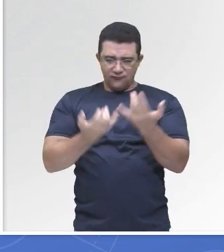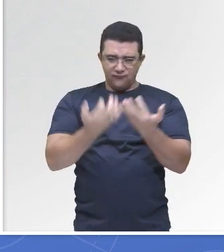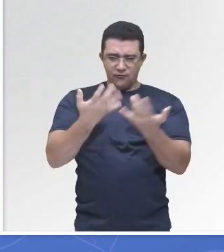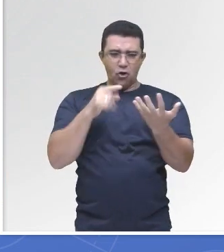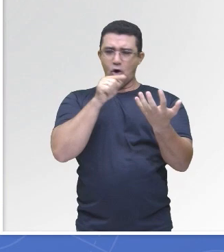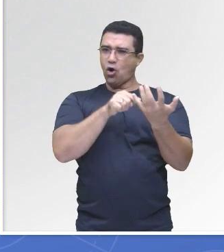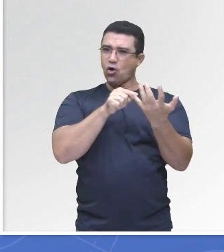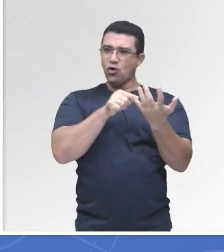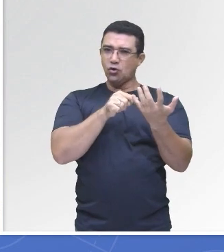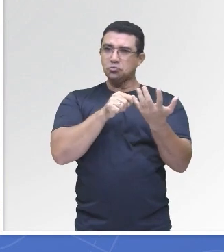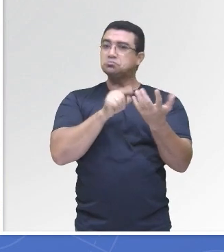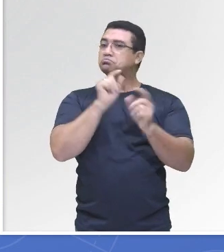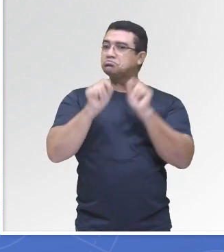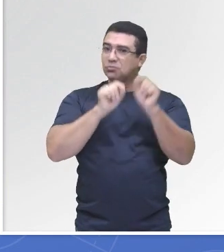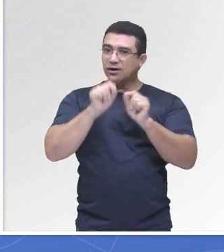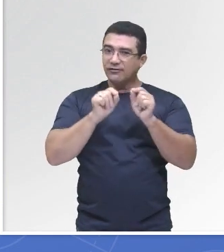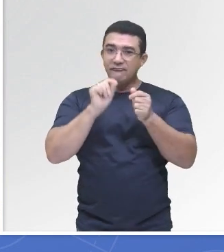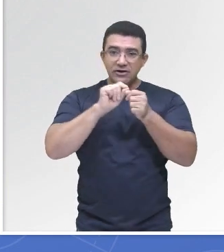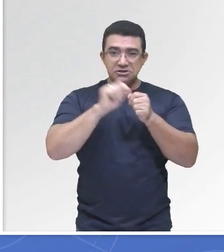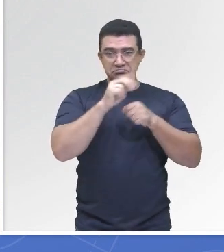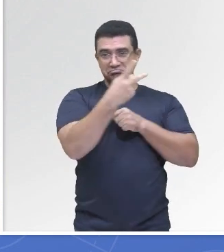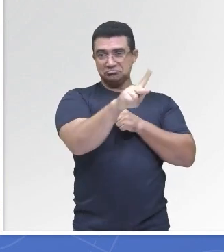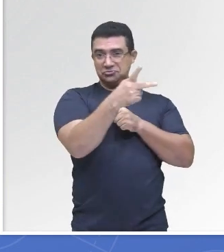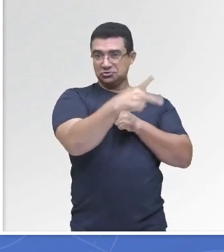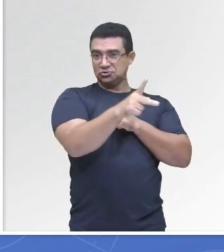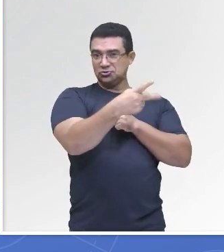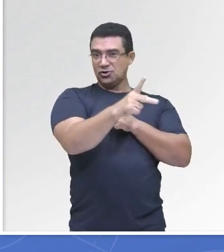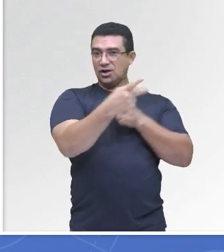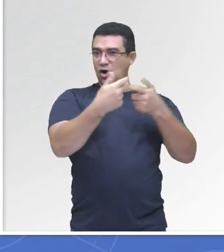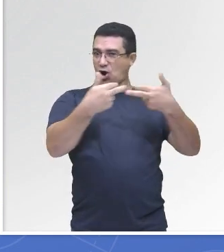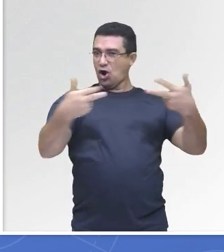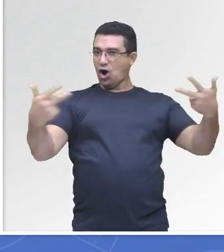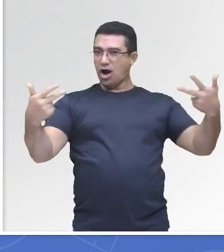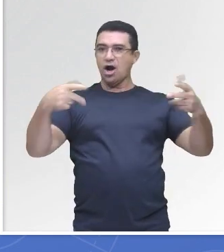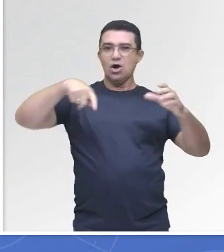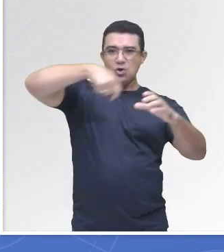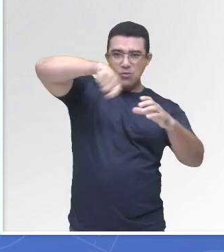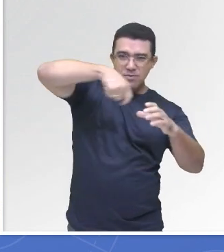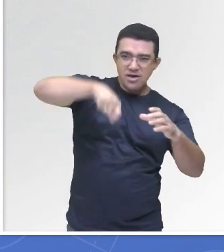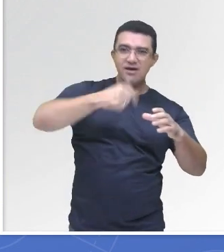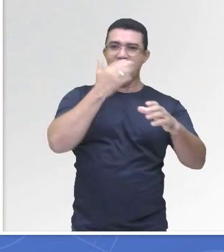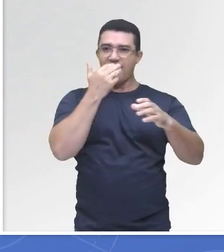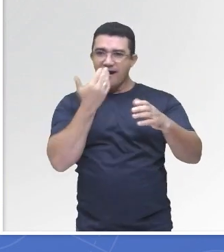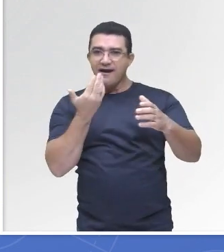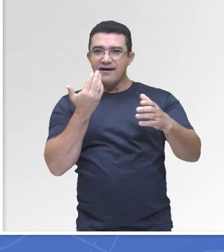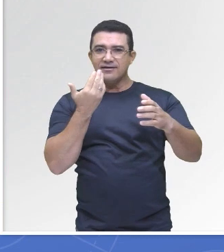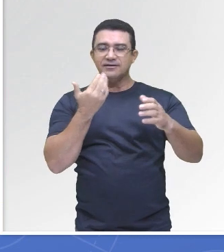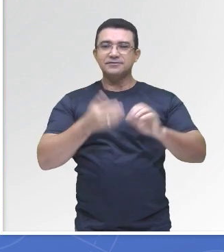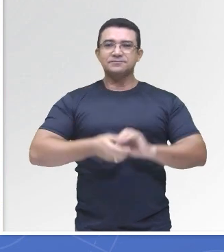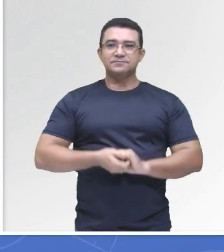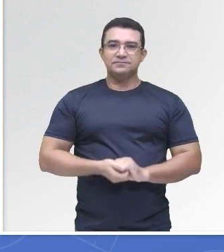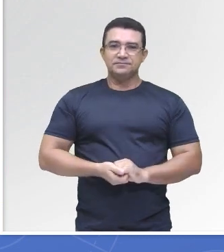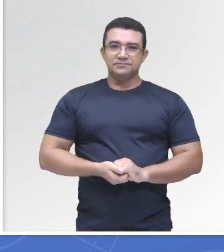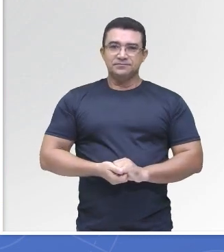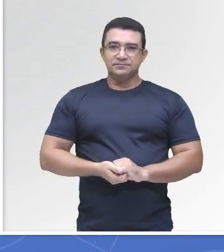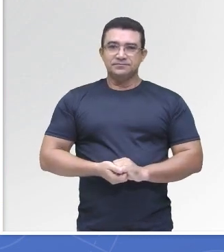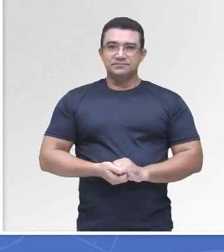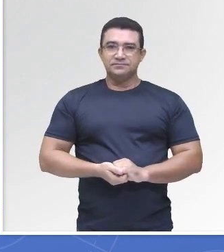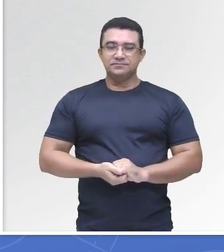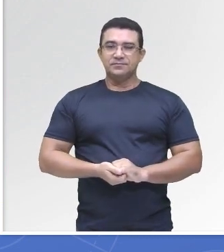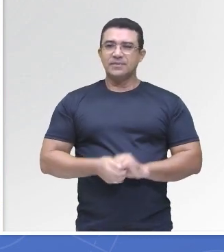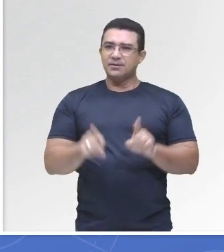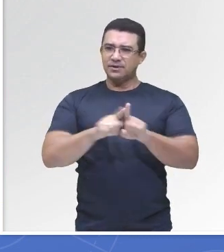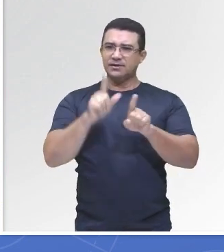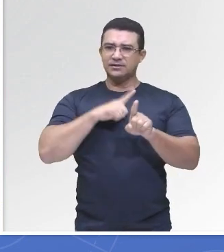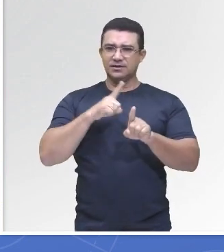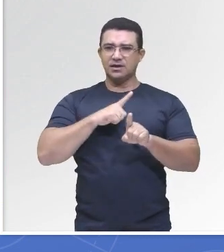suas necessidades. Já quase na ponta da nossa escala, aqui, a gente tem o